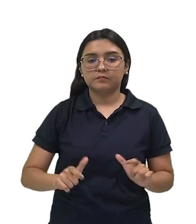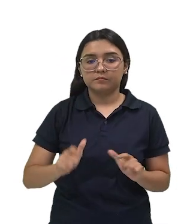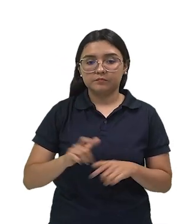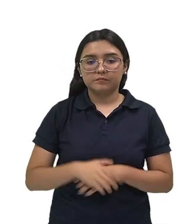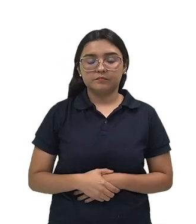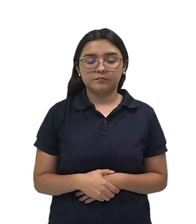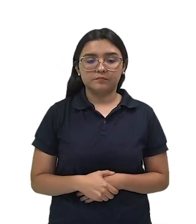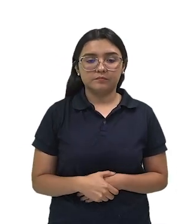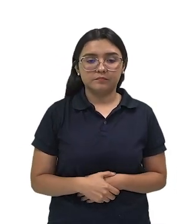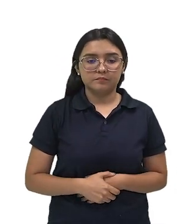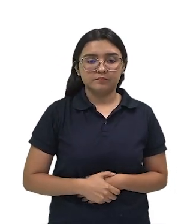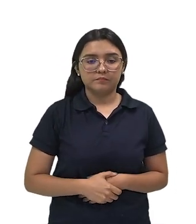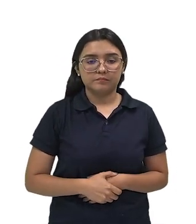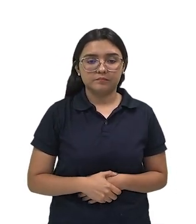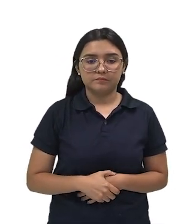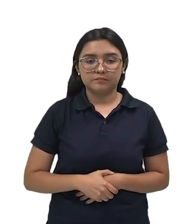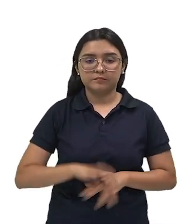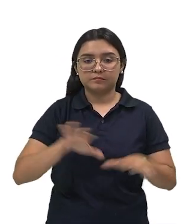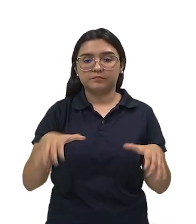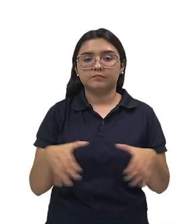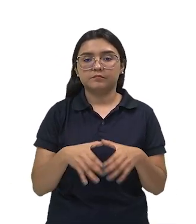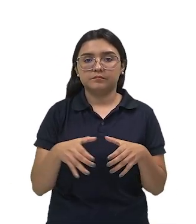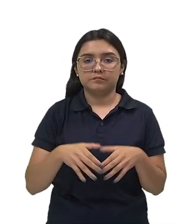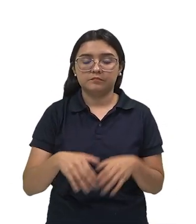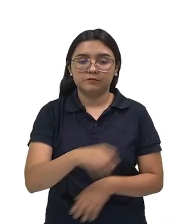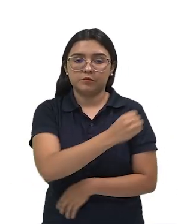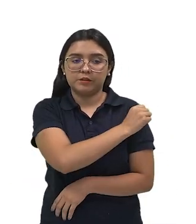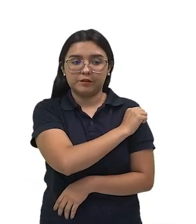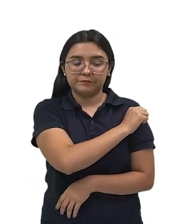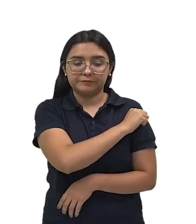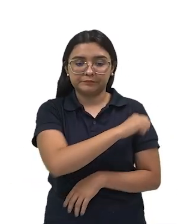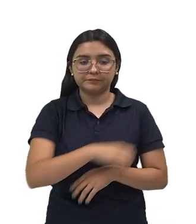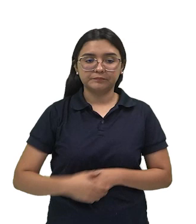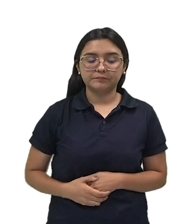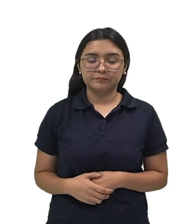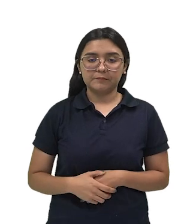do 8º ano,